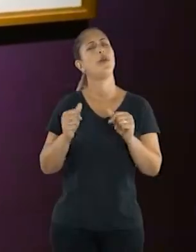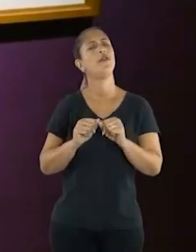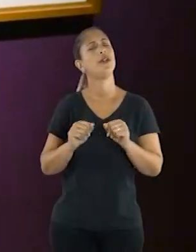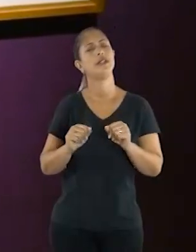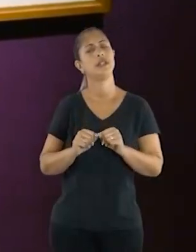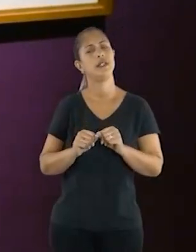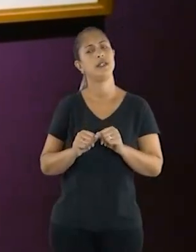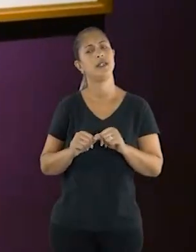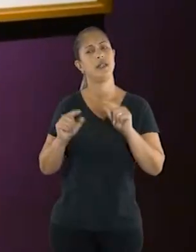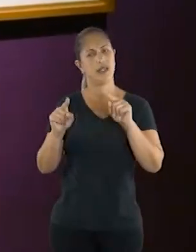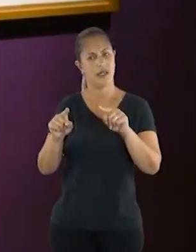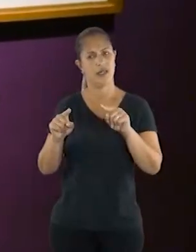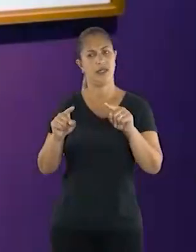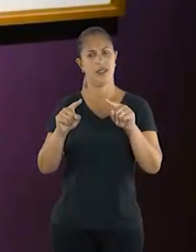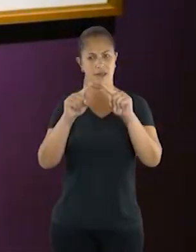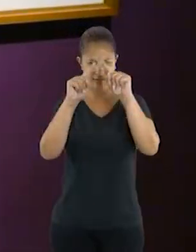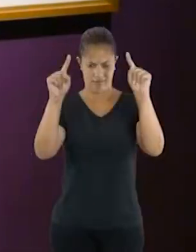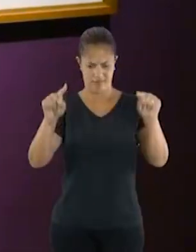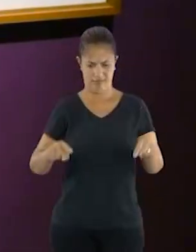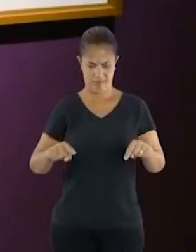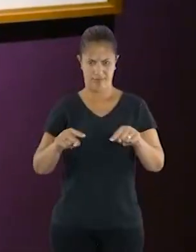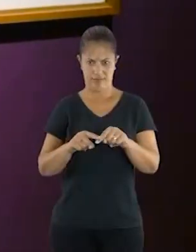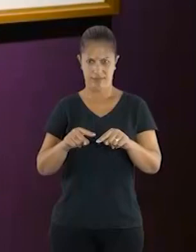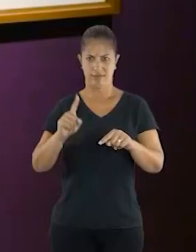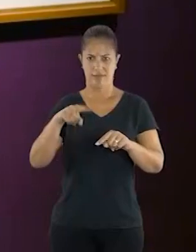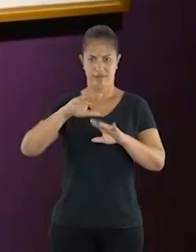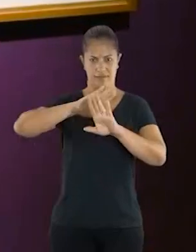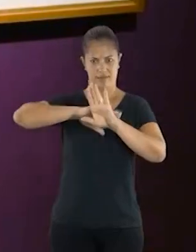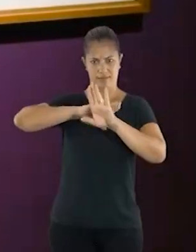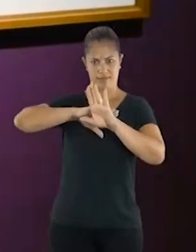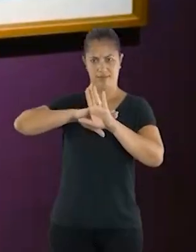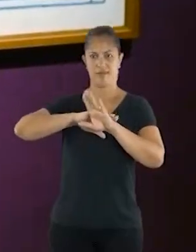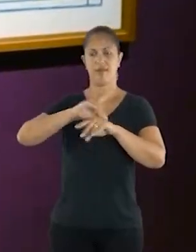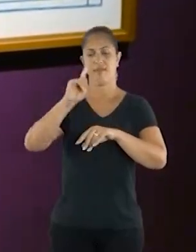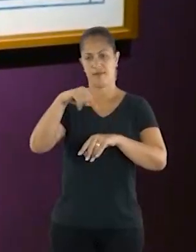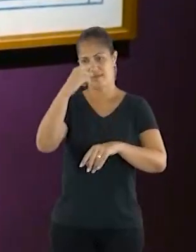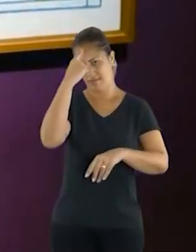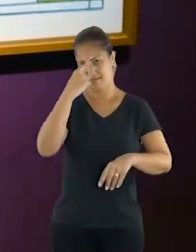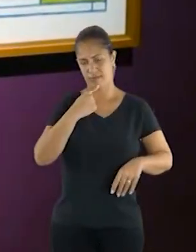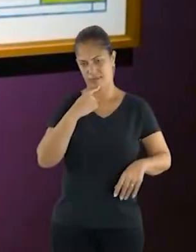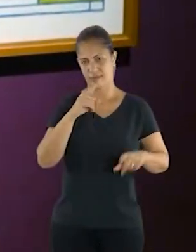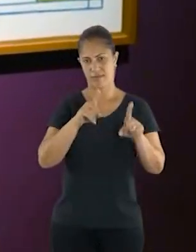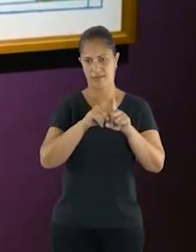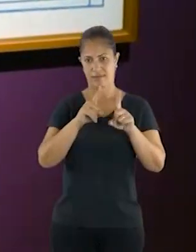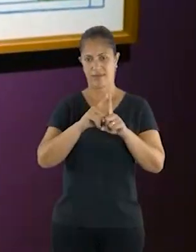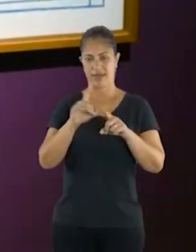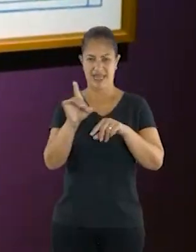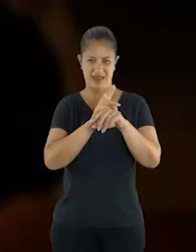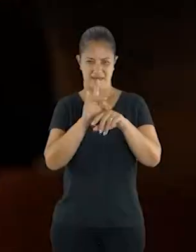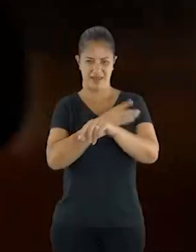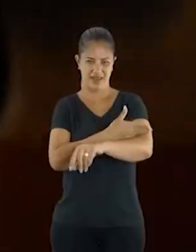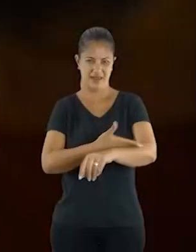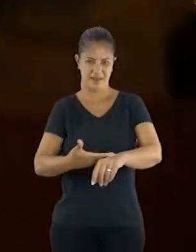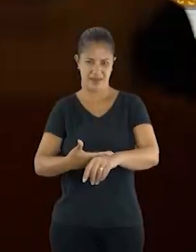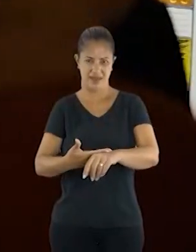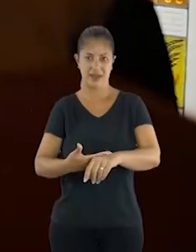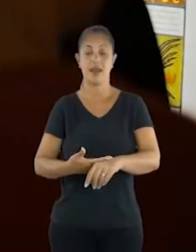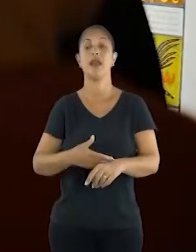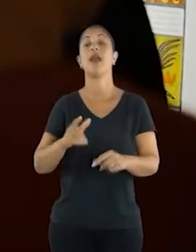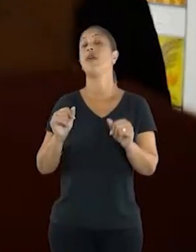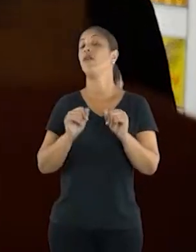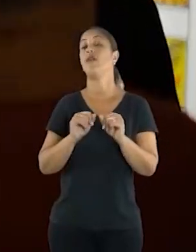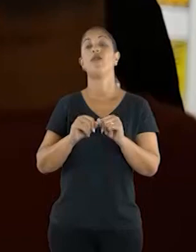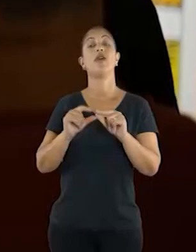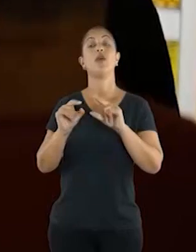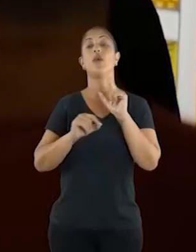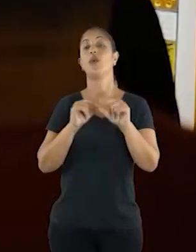fazia? Essa parte aqui de trás, assim como aquela que é toda preto e branco, ele